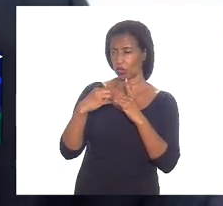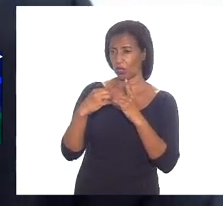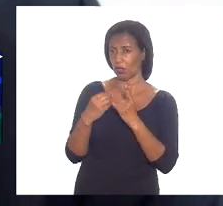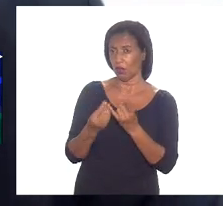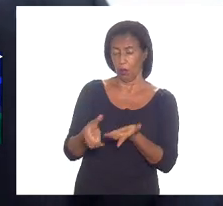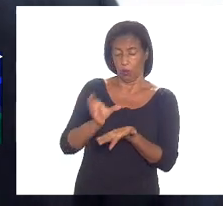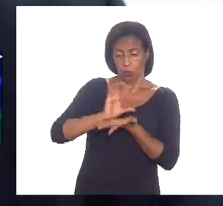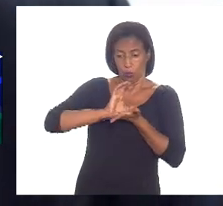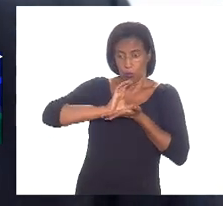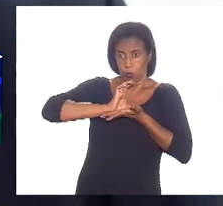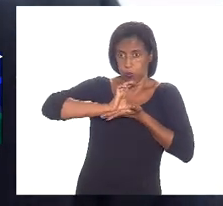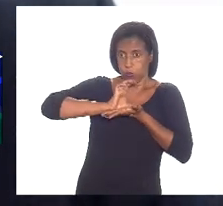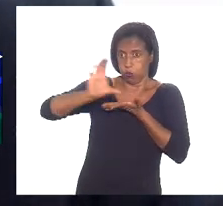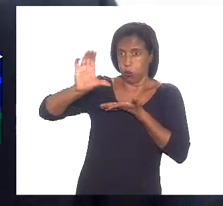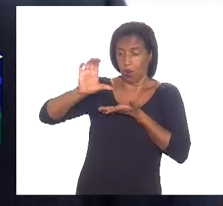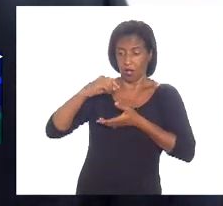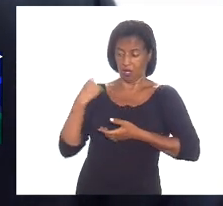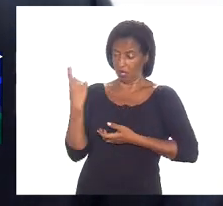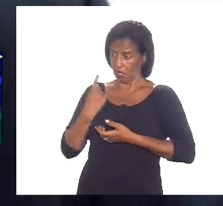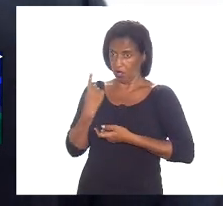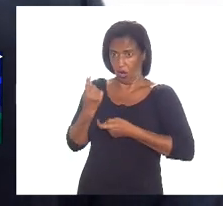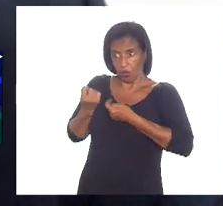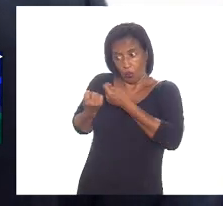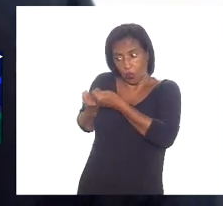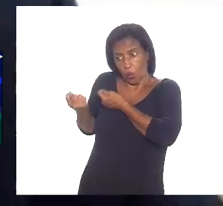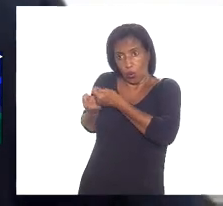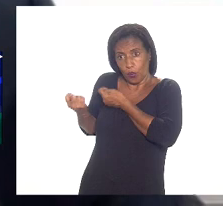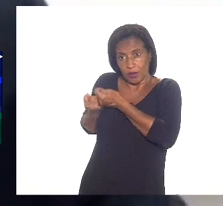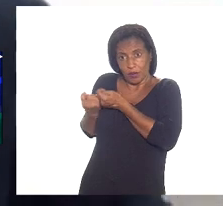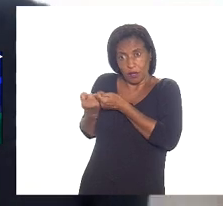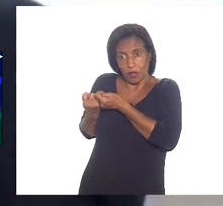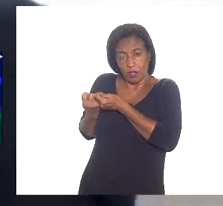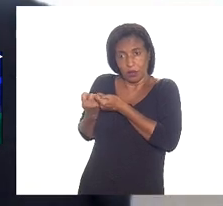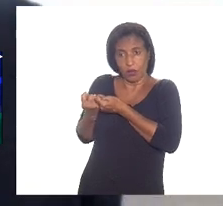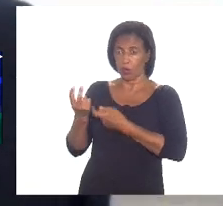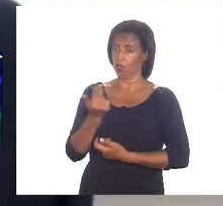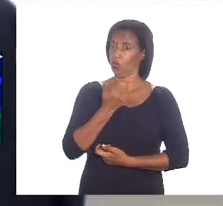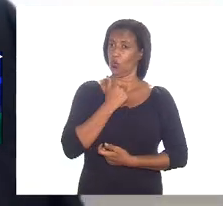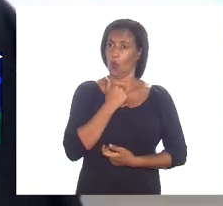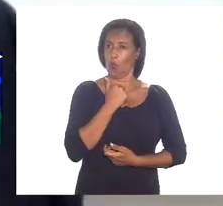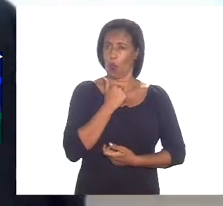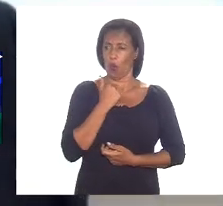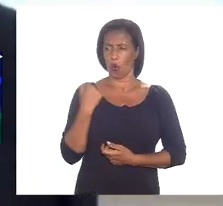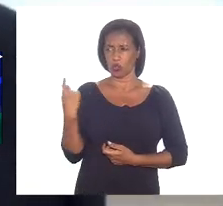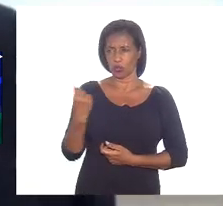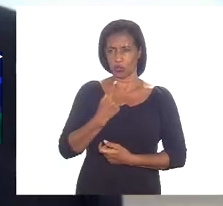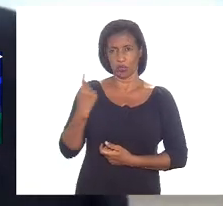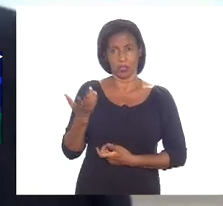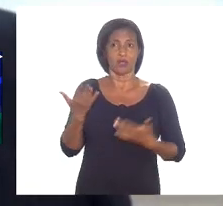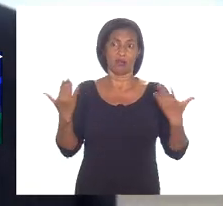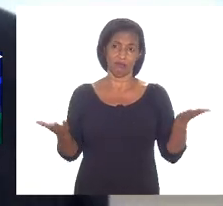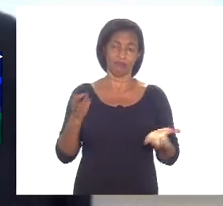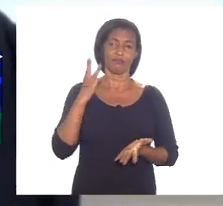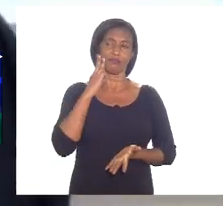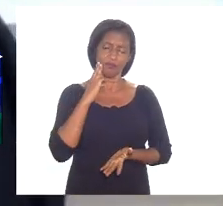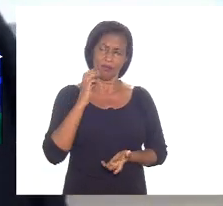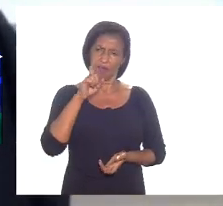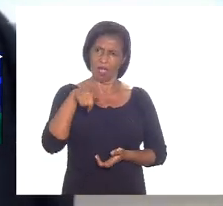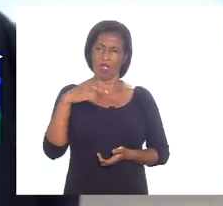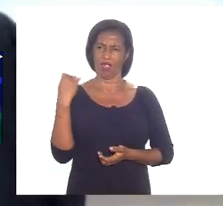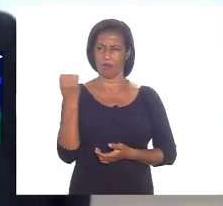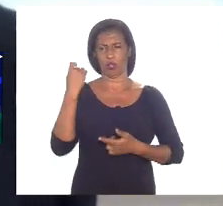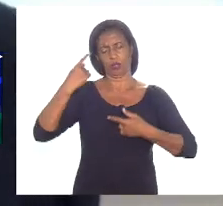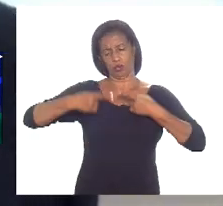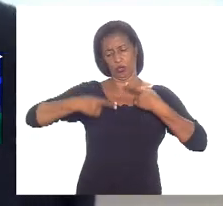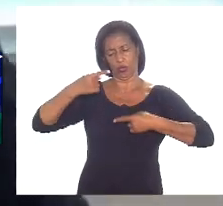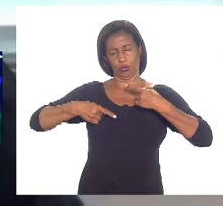fortuna que nós estamos economizando eu poder te dar um exemplo agora o que a gente não pode fazer E aí waldeck é importante a discussão